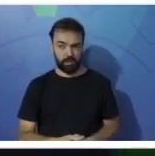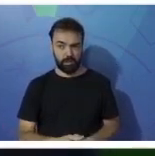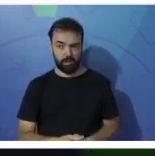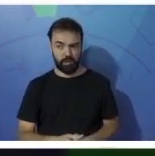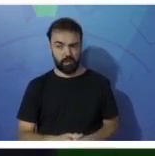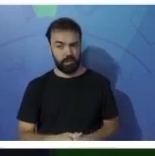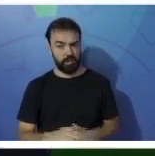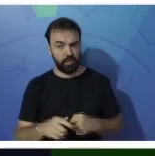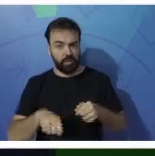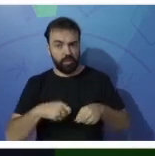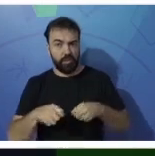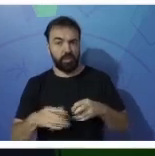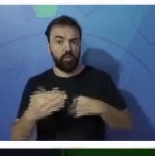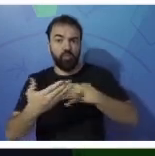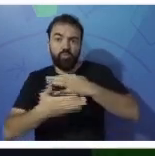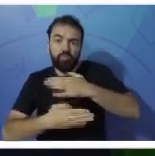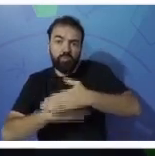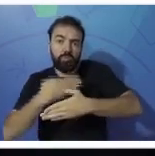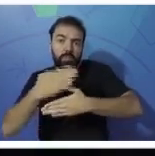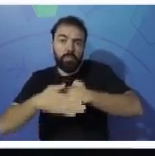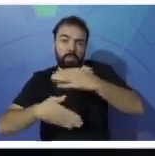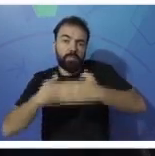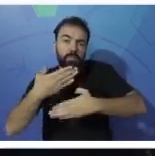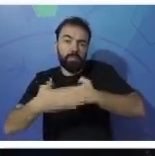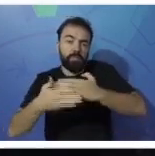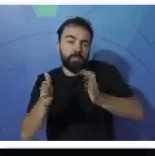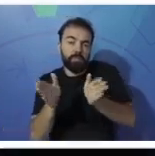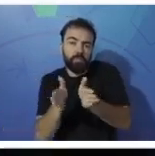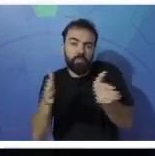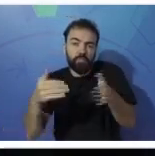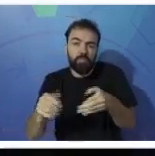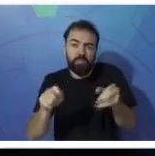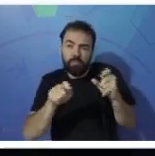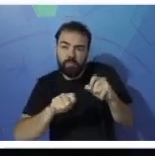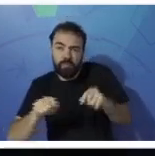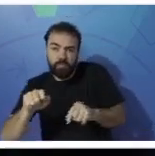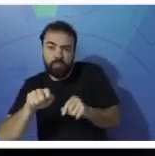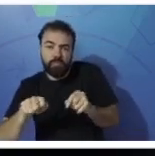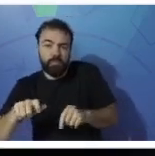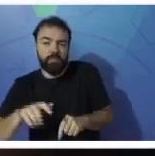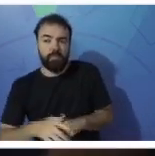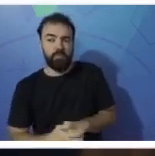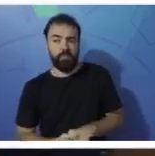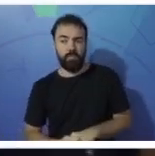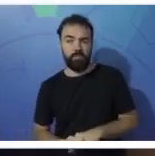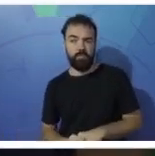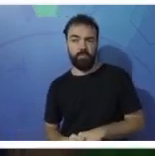a embrulhar os presentes, né? Ajuda na organização, ok?